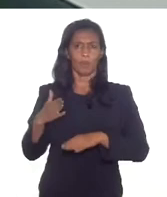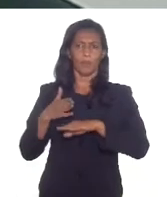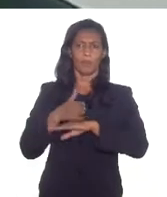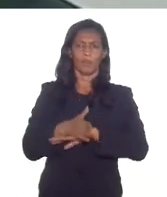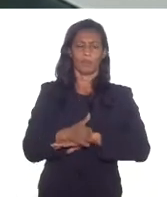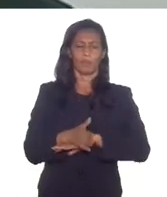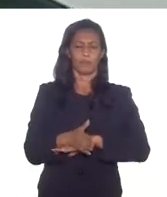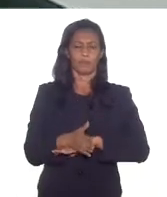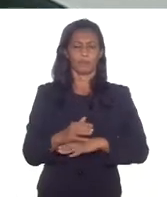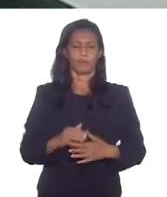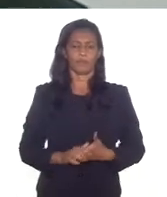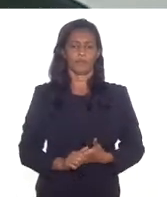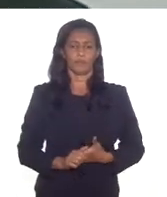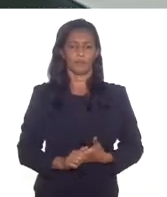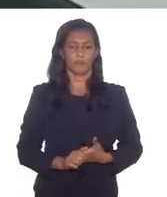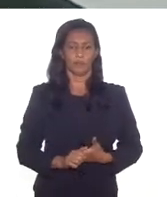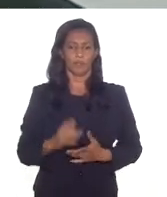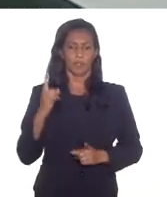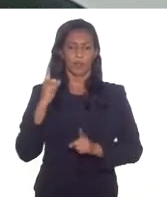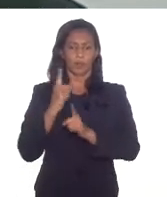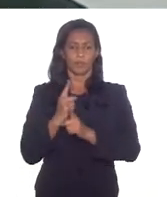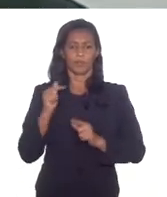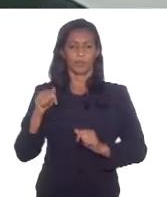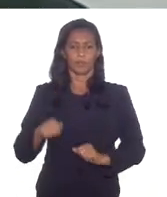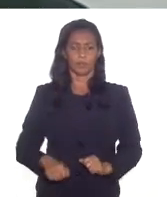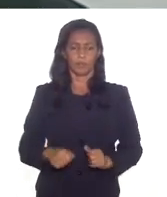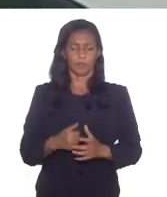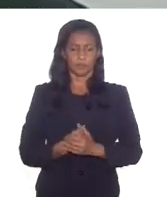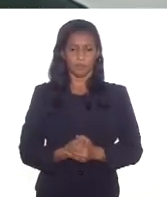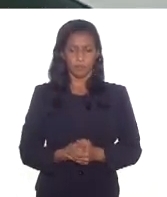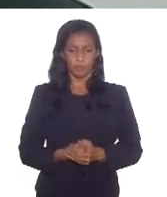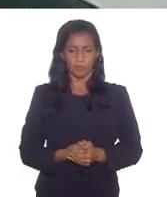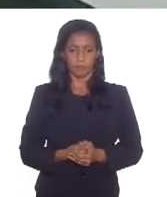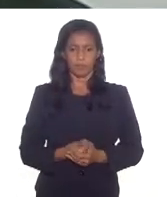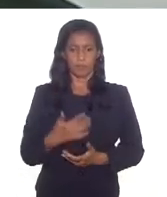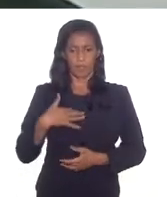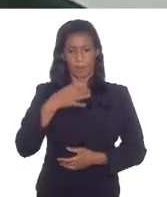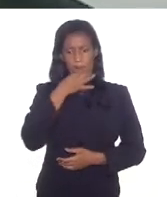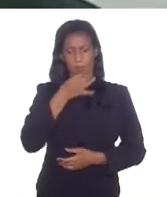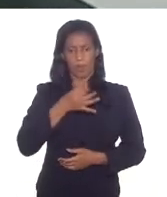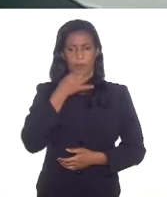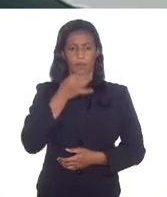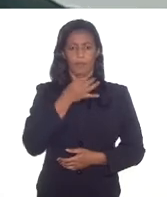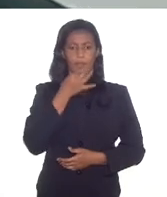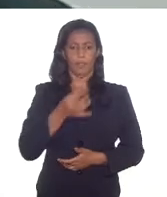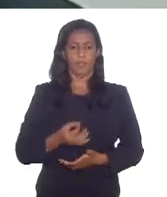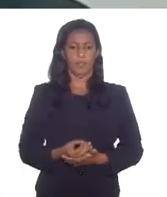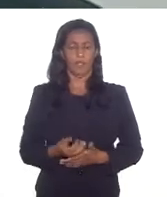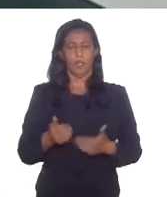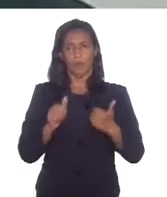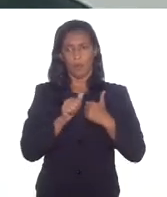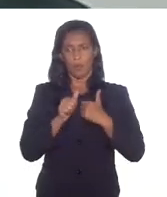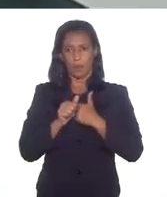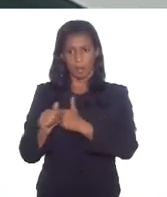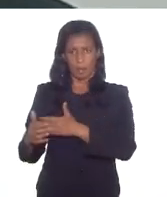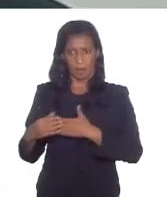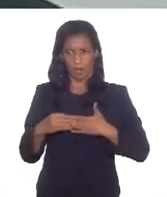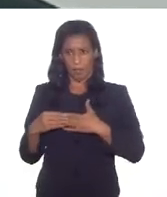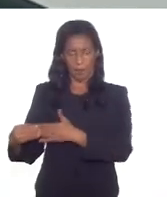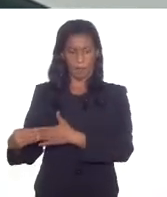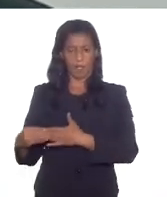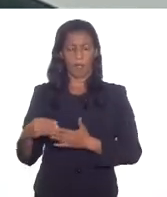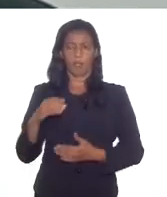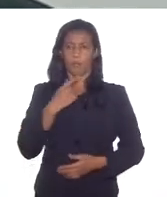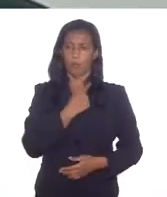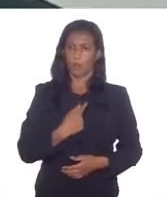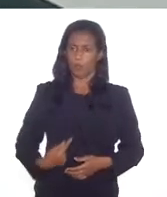PCCS. Encontramos aqui, de maneira, na minha opinião, muito profícua, encaminhado Vossa Excelência pelo governador Cláudio Castro, um